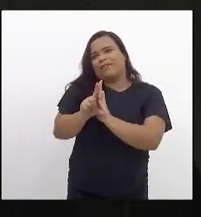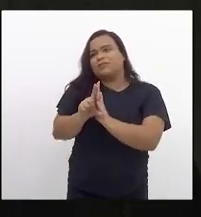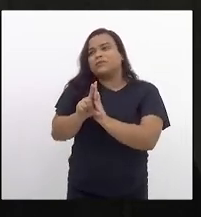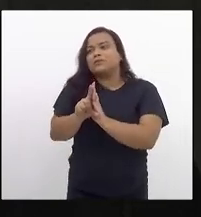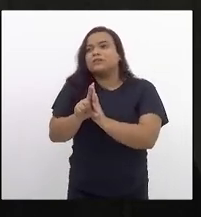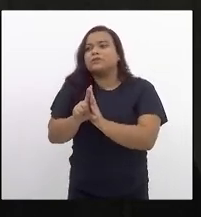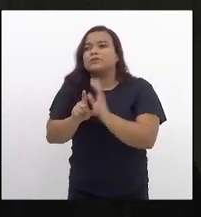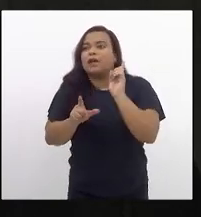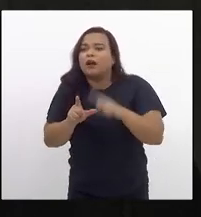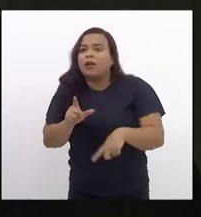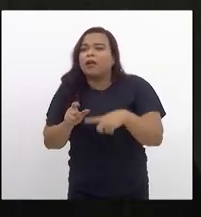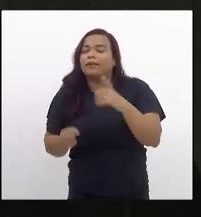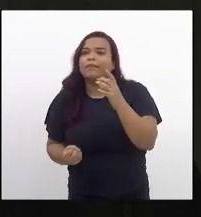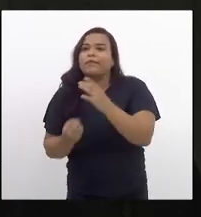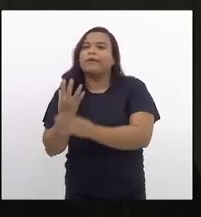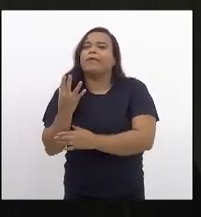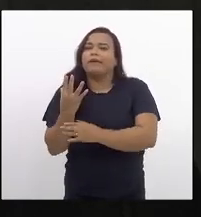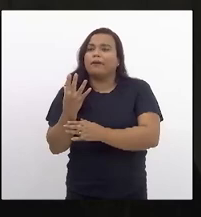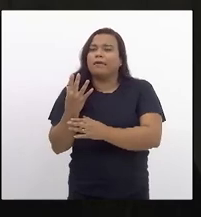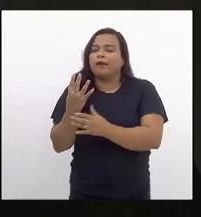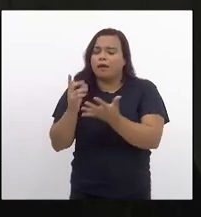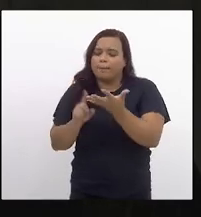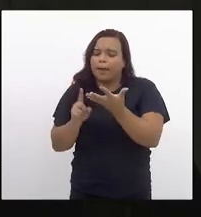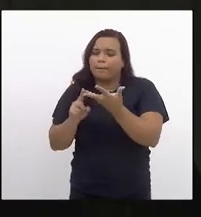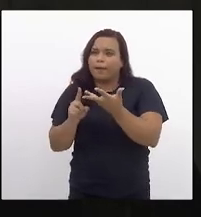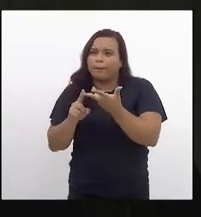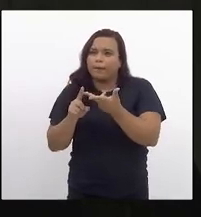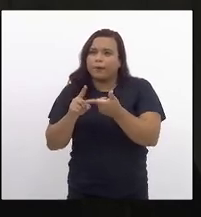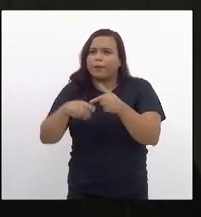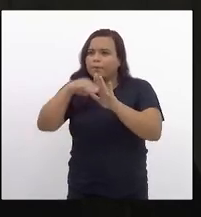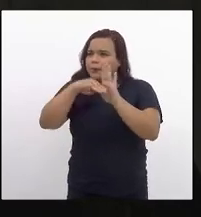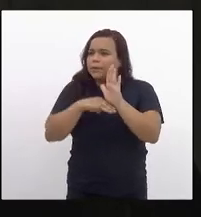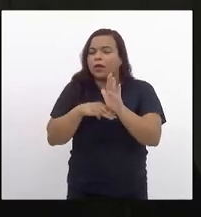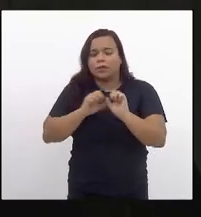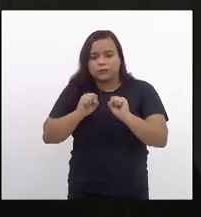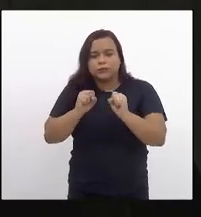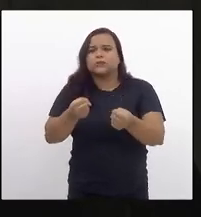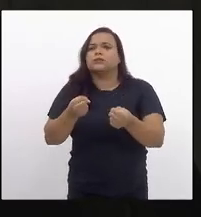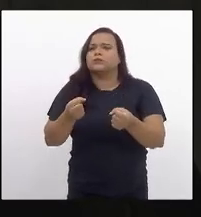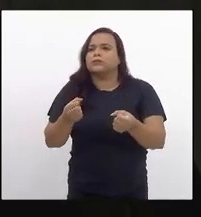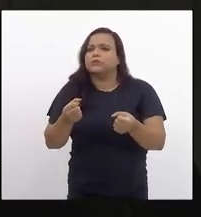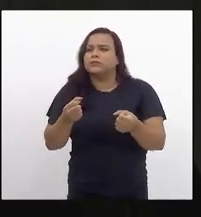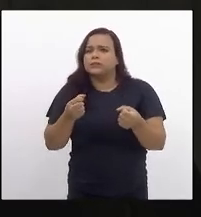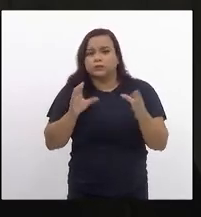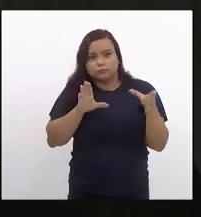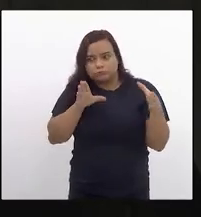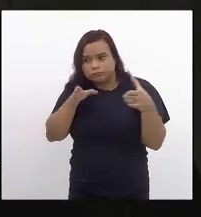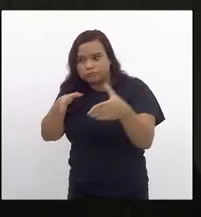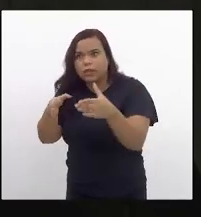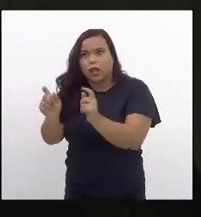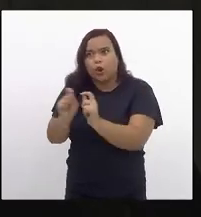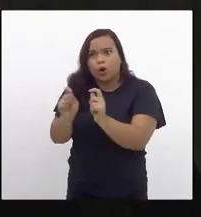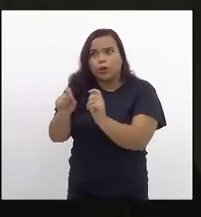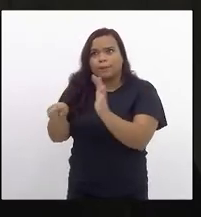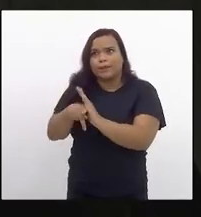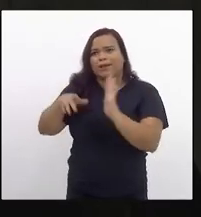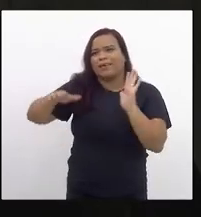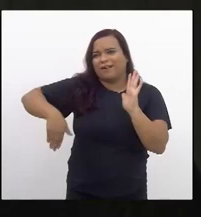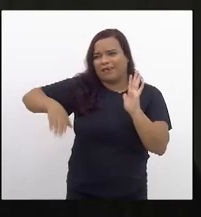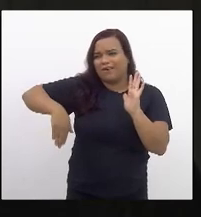que estabeleceu diretrizes e que busca o incentivo da economia do mar é muito